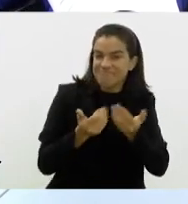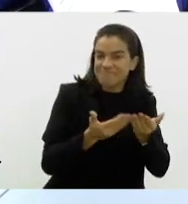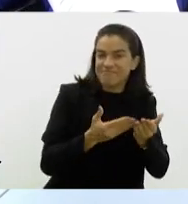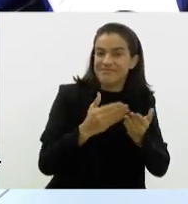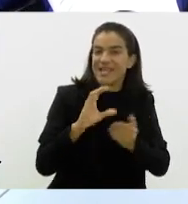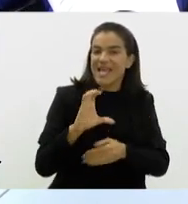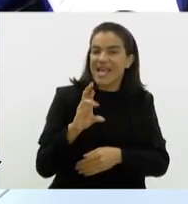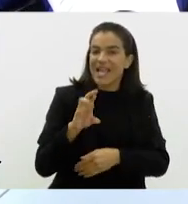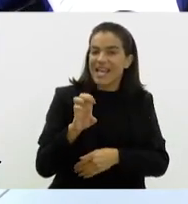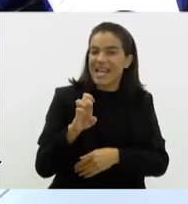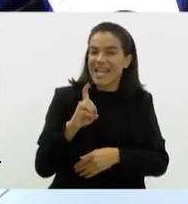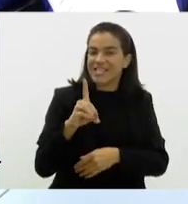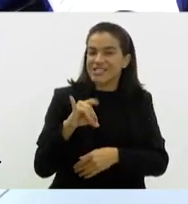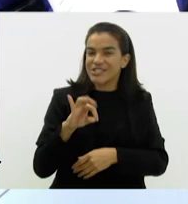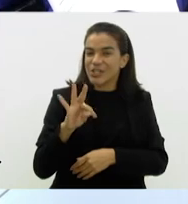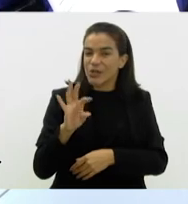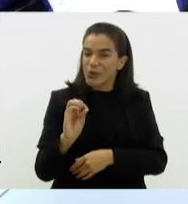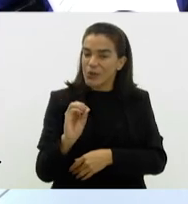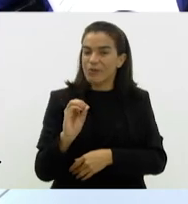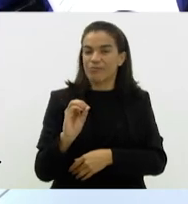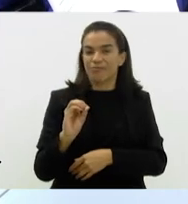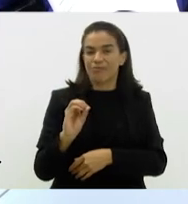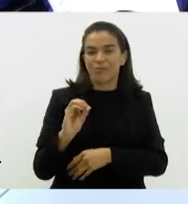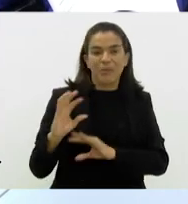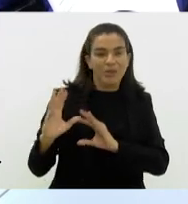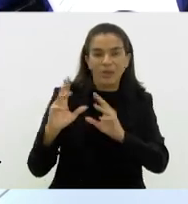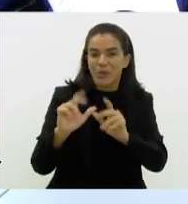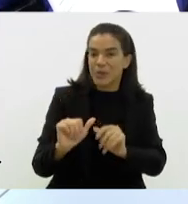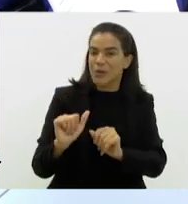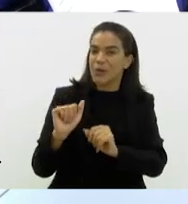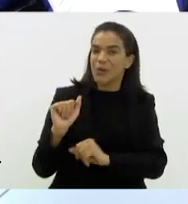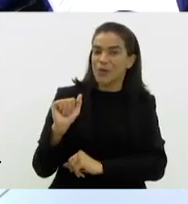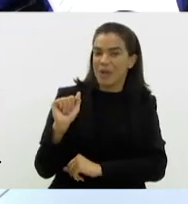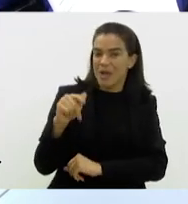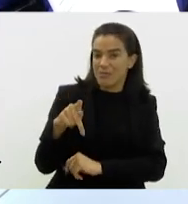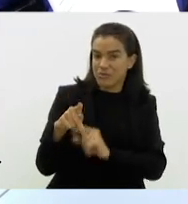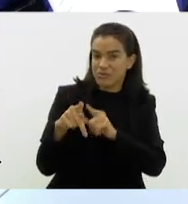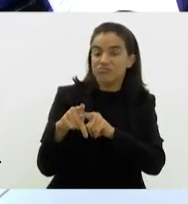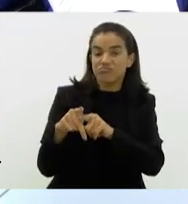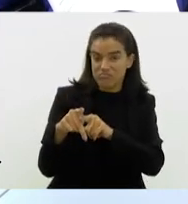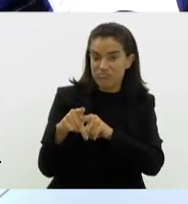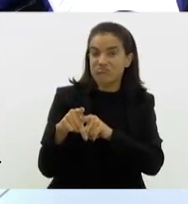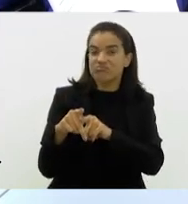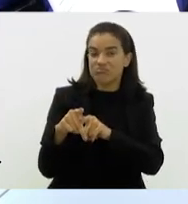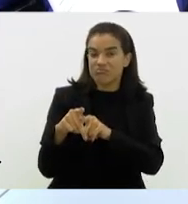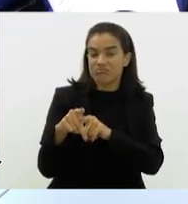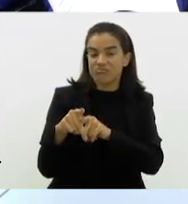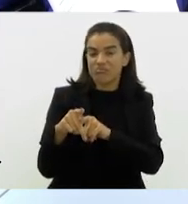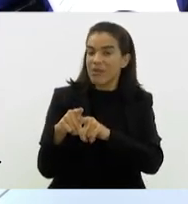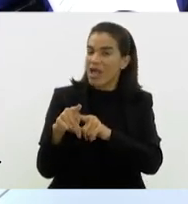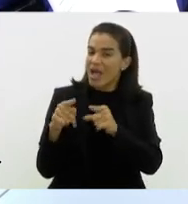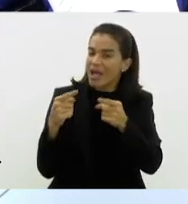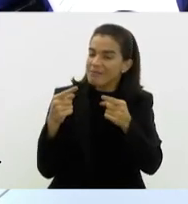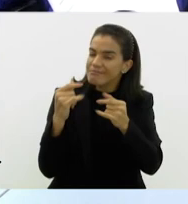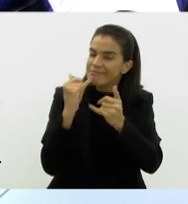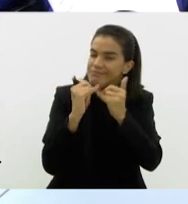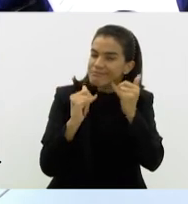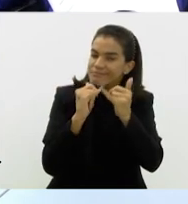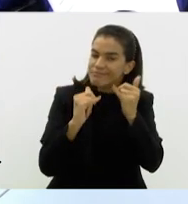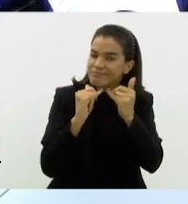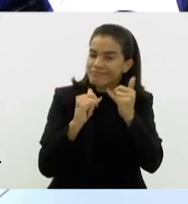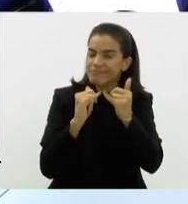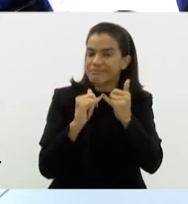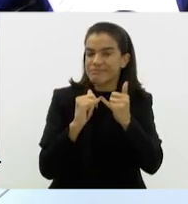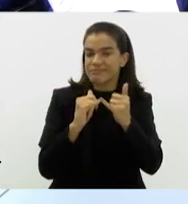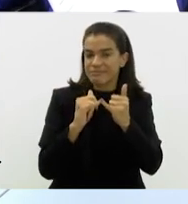crédito consignado para os seus aposentados. Né? Isso é muito similar... A emenda constitucional 103 de 19. É, isso é muito similar ao